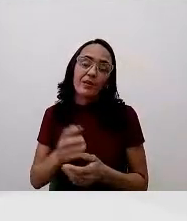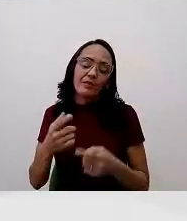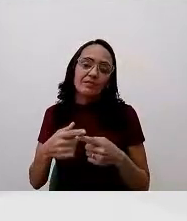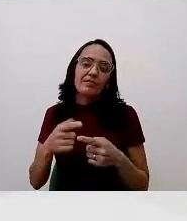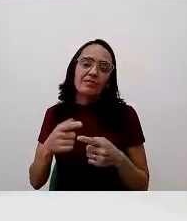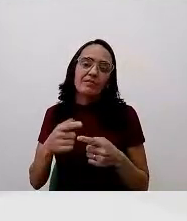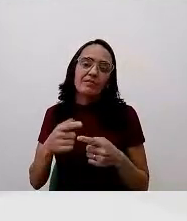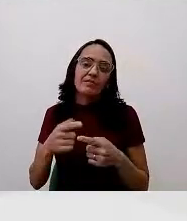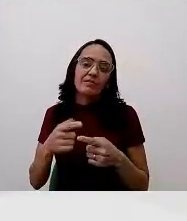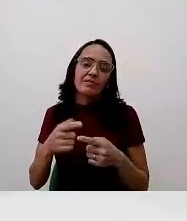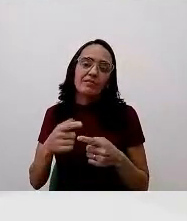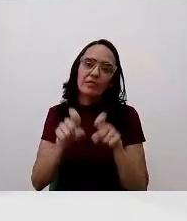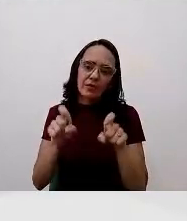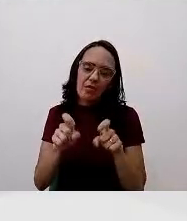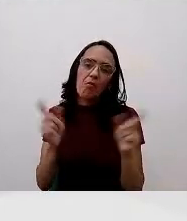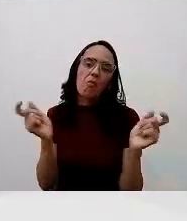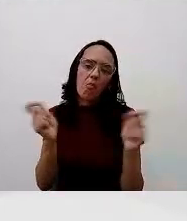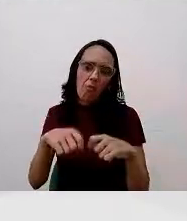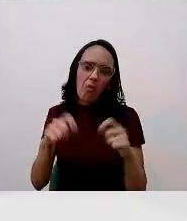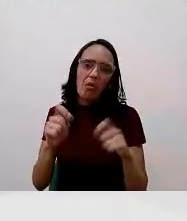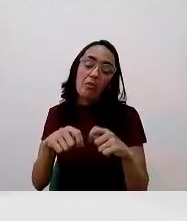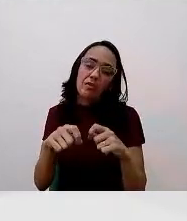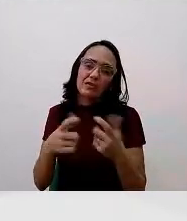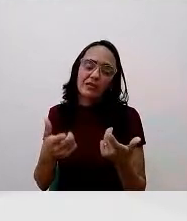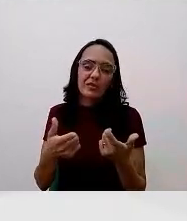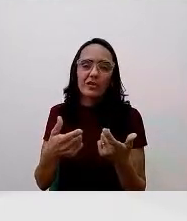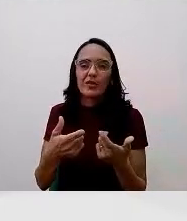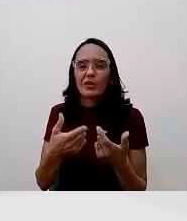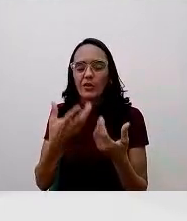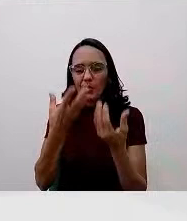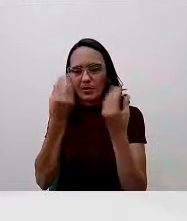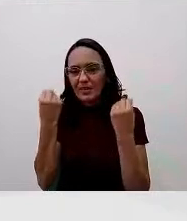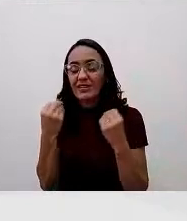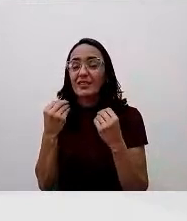né, sem esquecer aquelas habilidades que eu falei que o Bremer